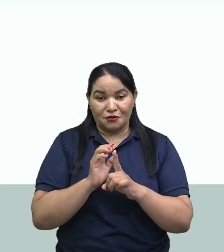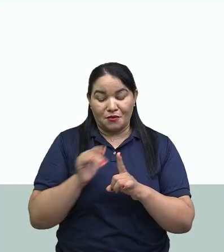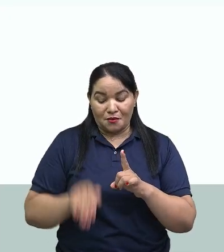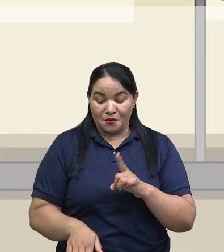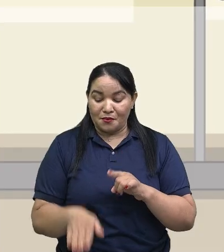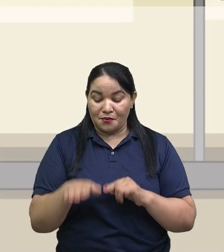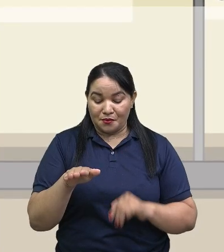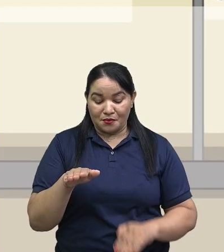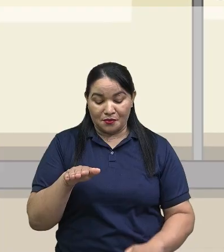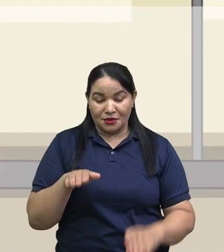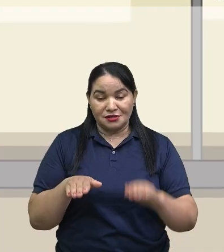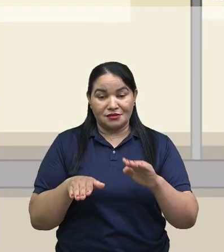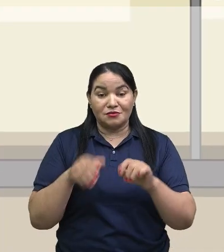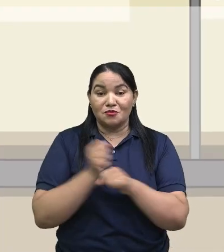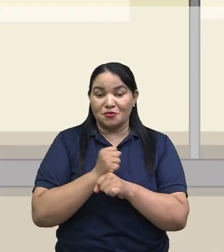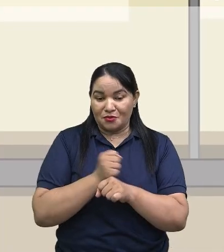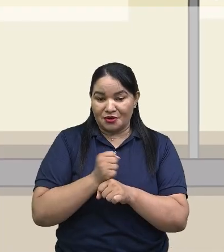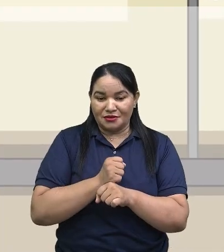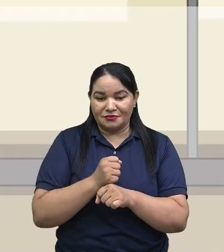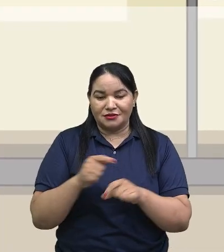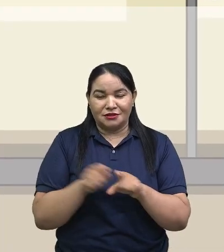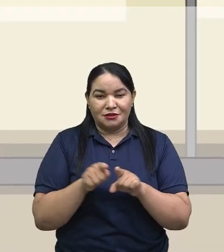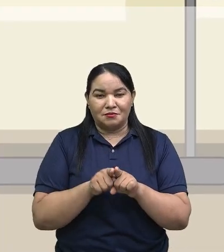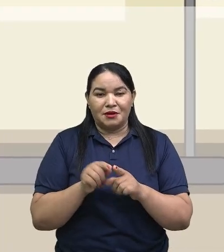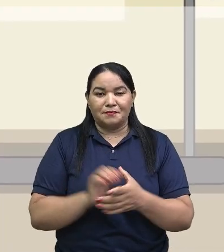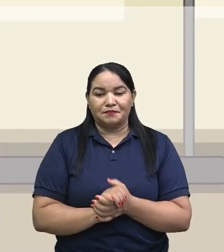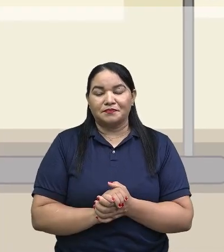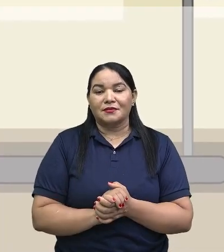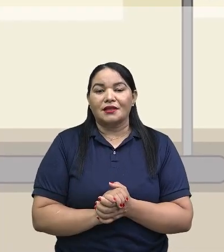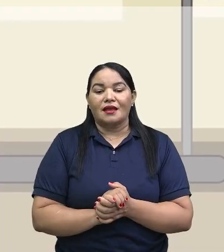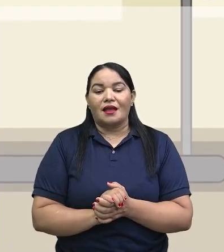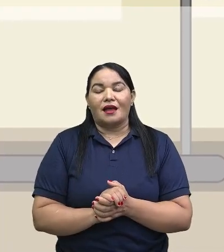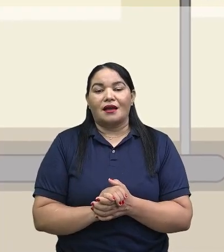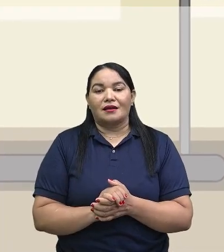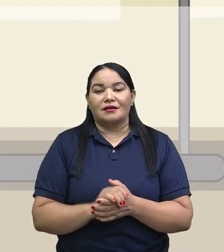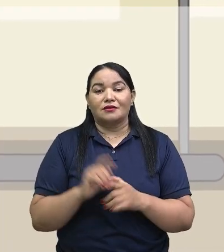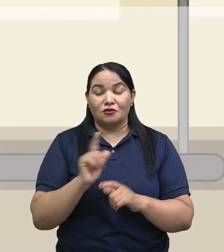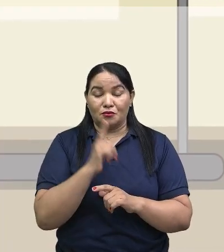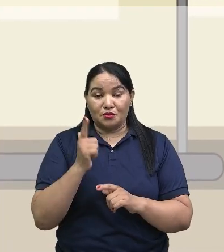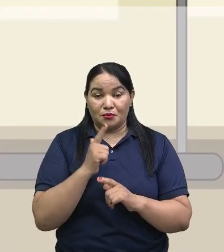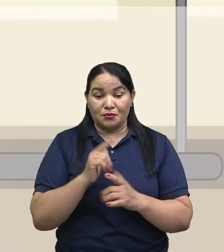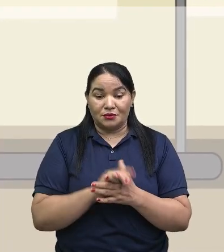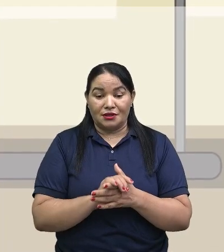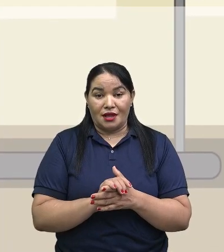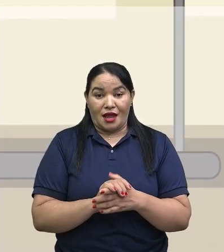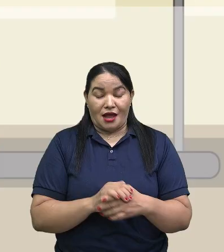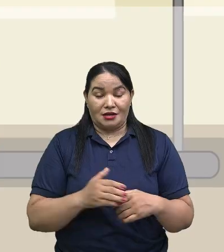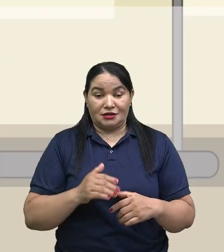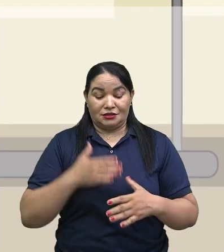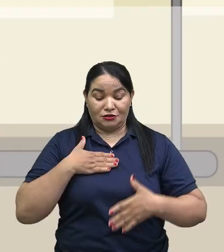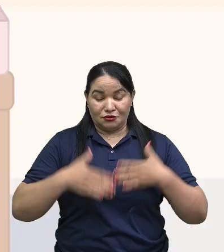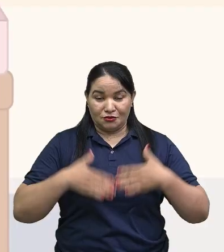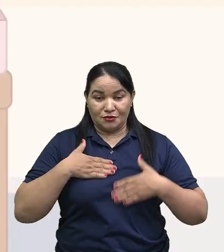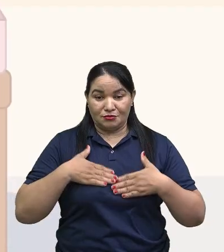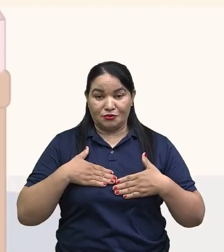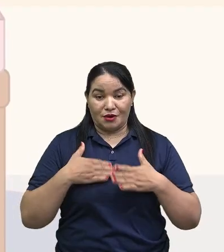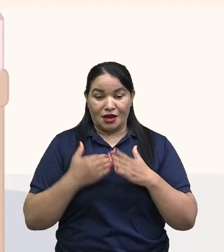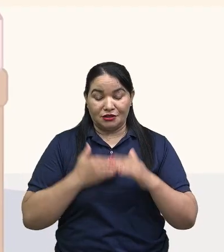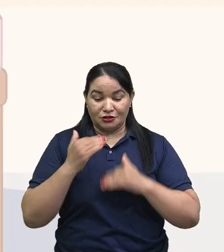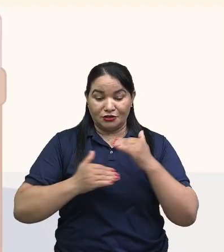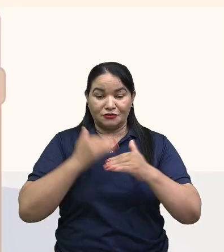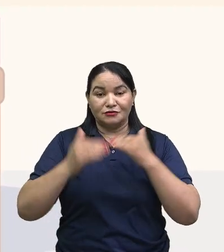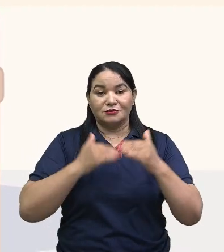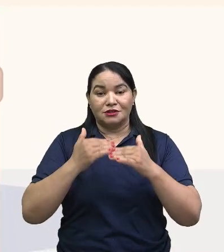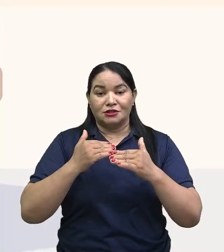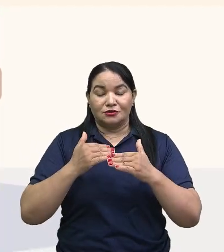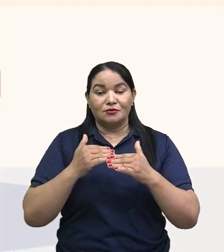anos. Estrogênio e testosterona têm efeitos sobre o desenvolvimento sexual e físico. A